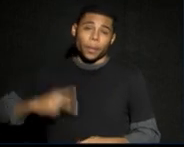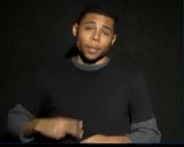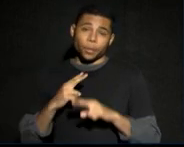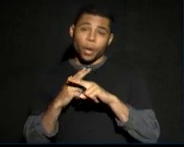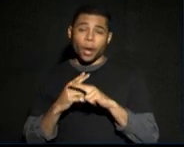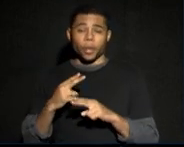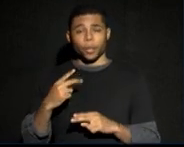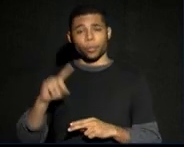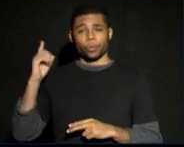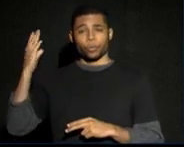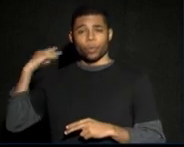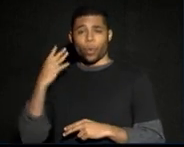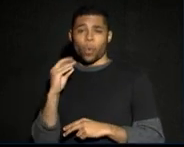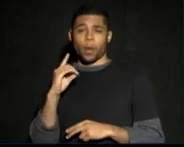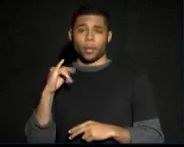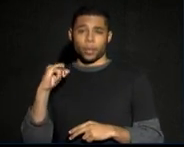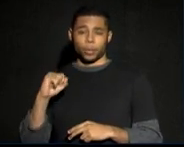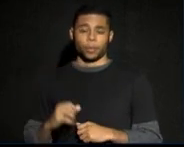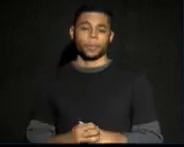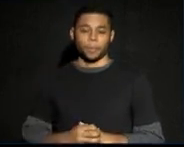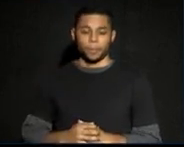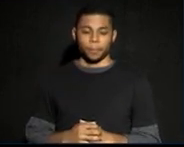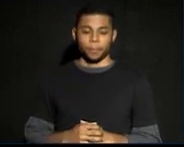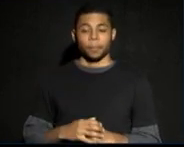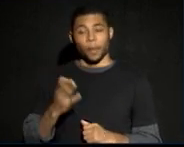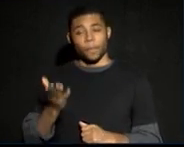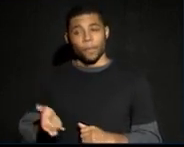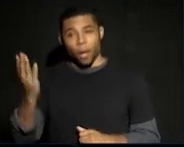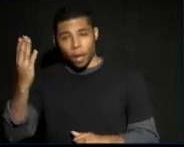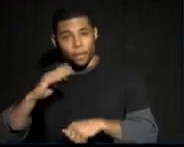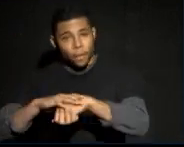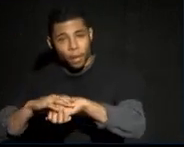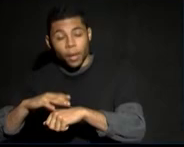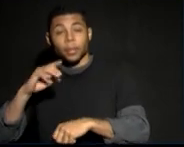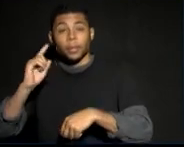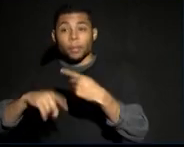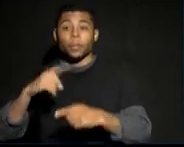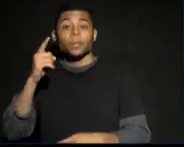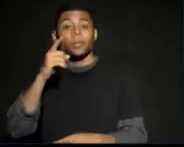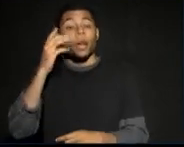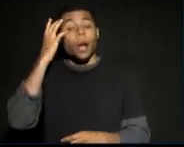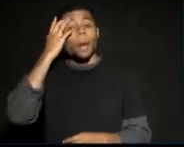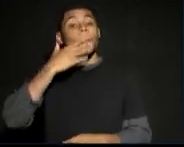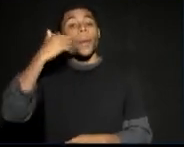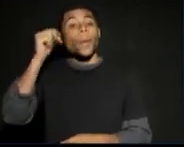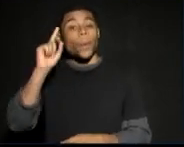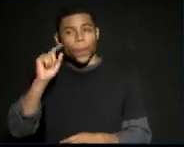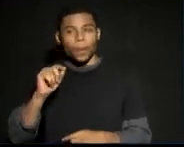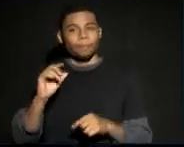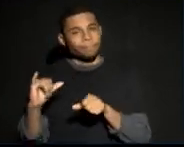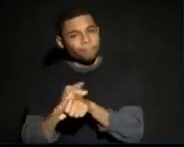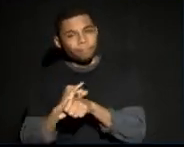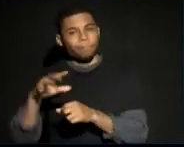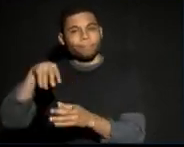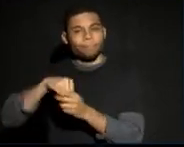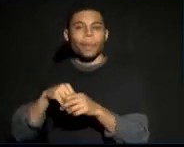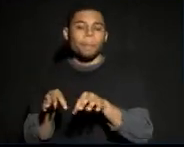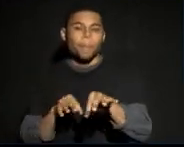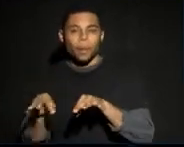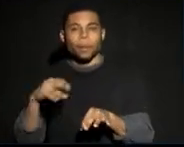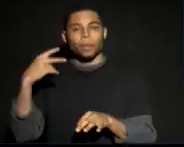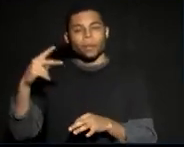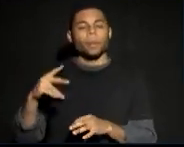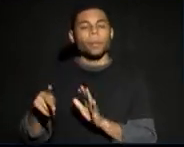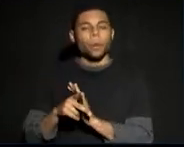o presidente da Caixa nesses últimos 40 dias é só o vai lá e faz e faz o que você acha melhor dentro da orientação estratégica do